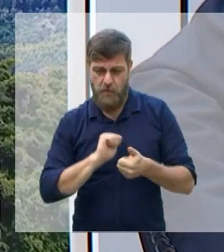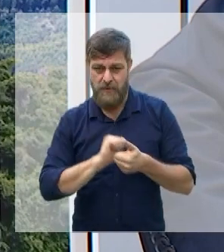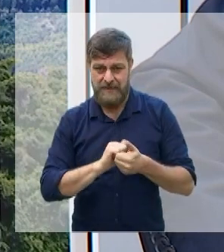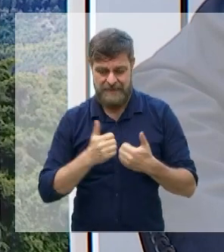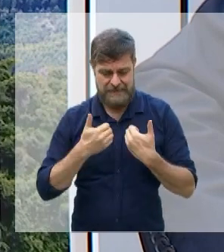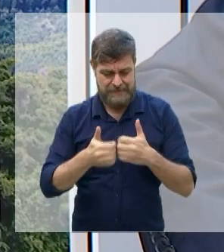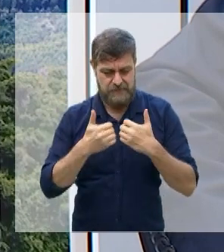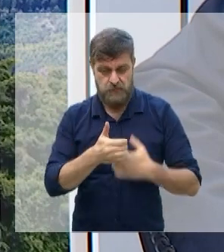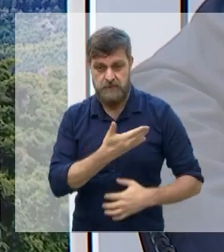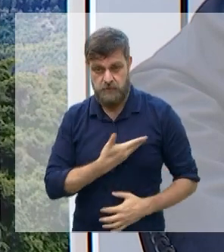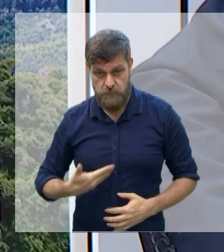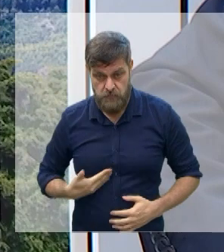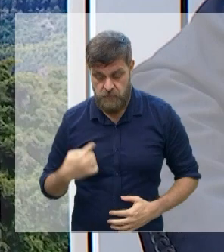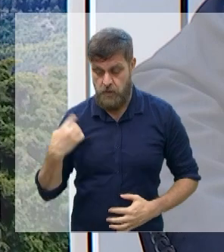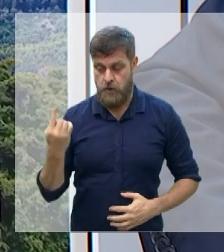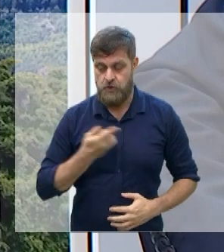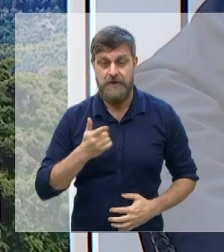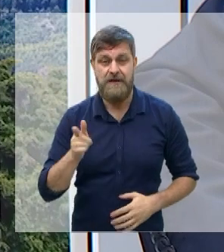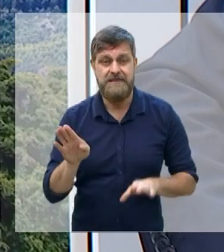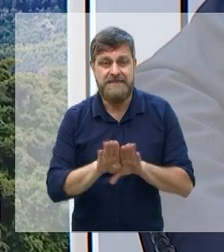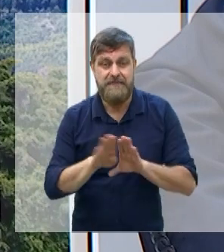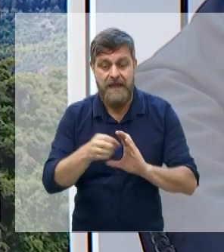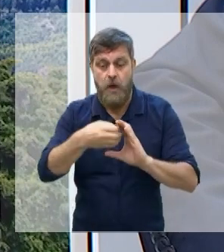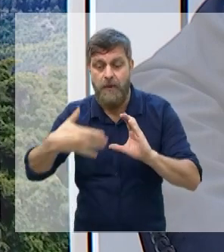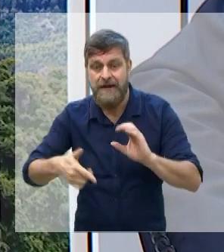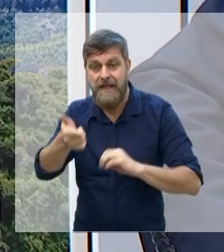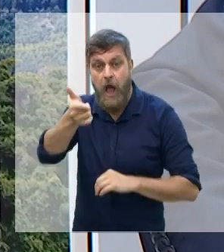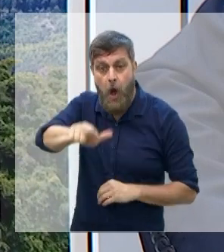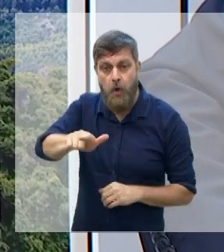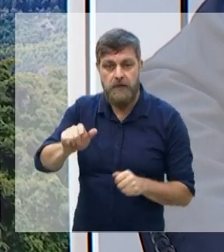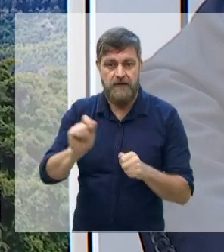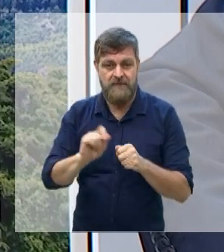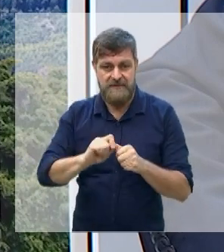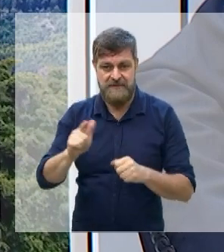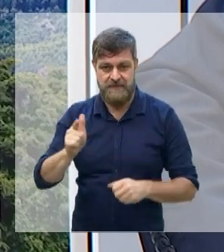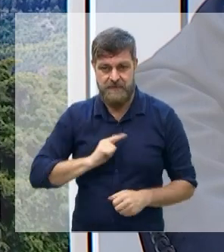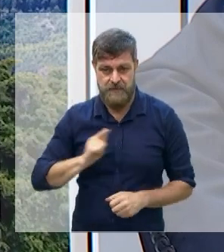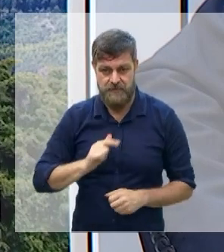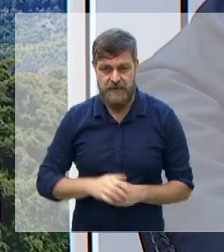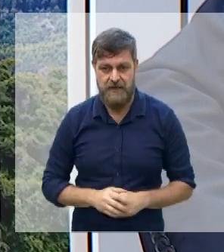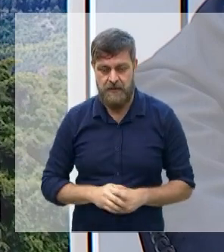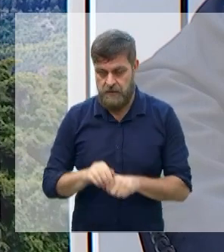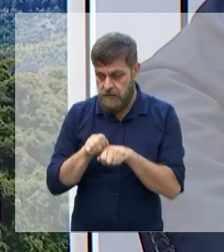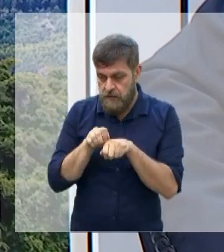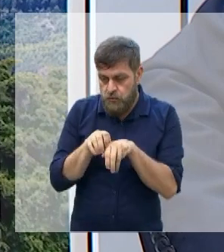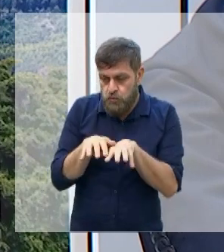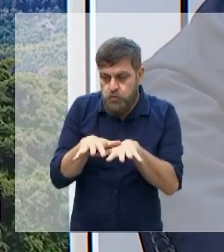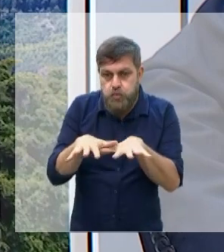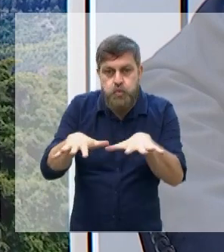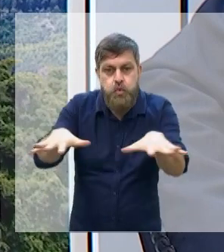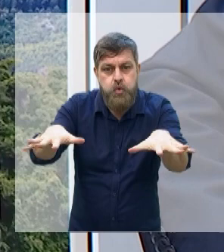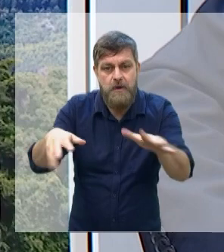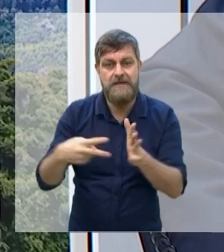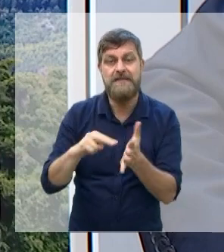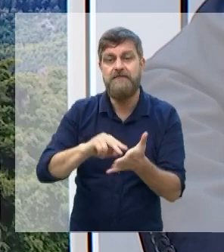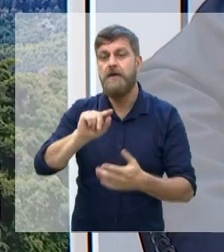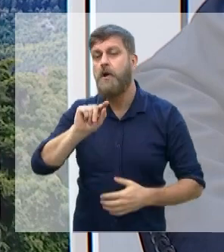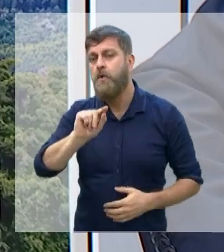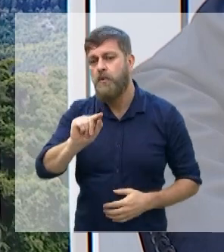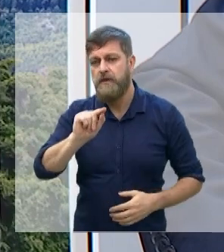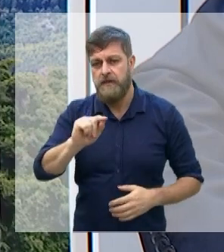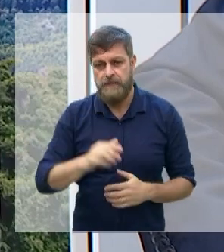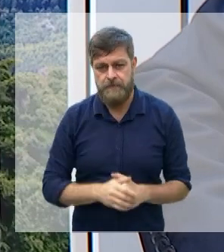transporte nós vamos ter uma outra característica que aumentar o que nós chamamos de capilaridade do sistema o que quer dizer isto